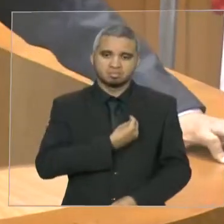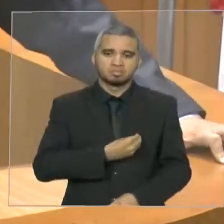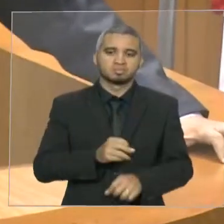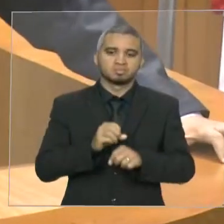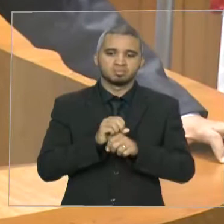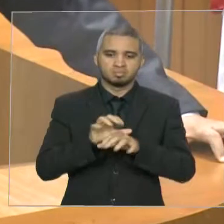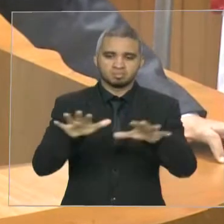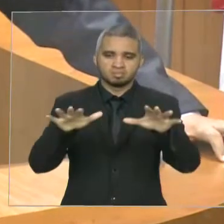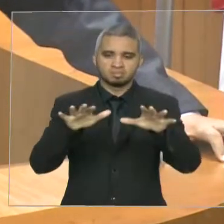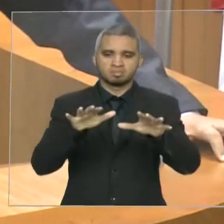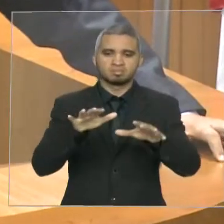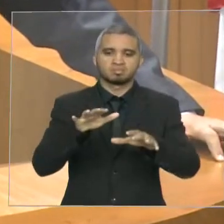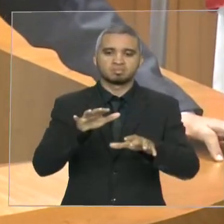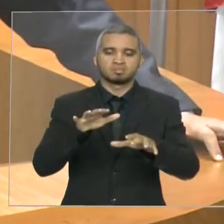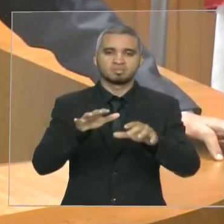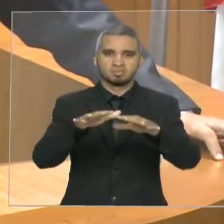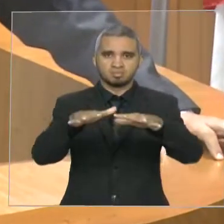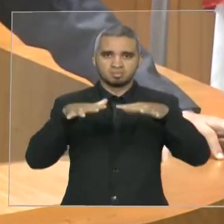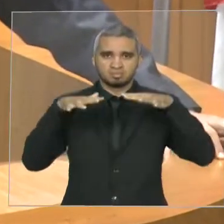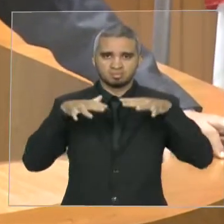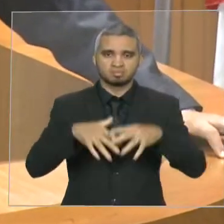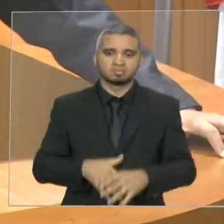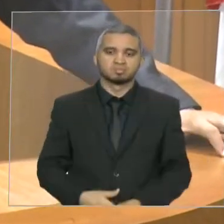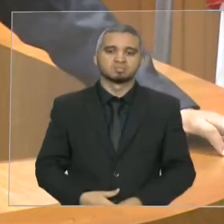na oportunidade de hoje farei uma